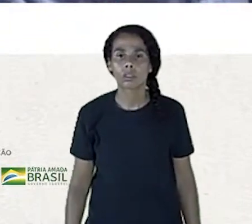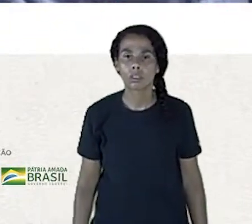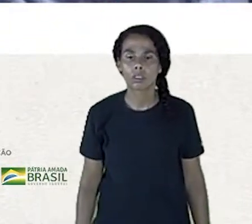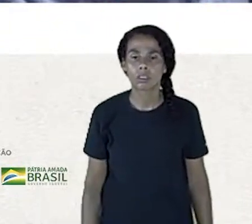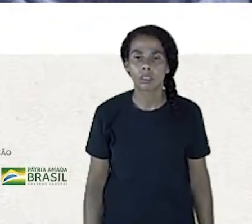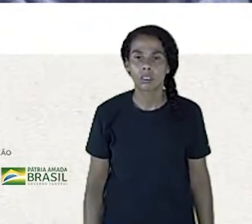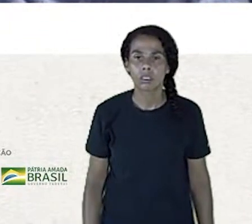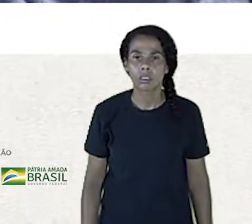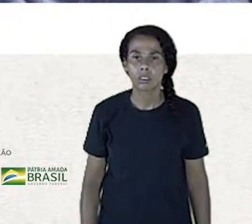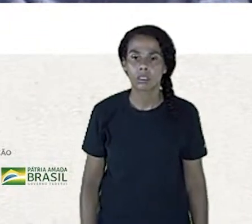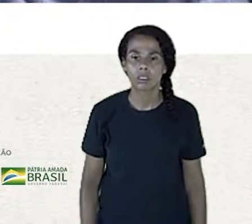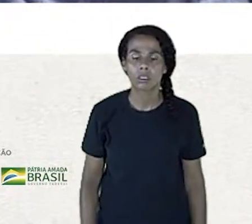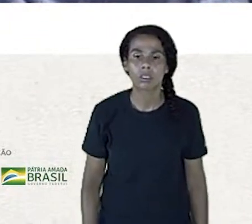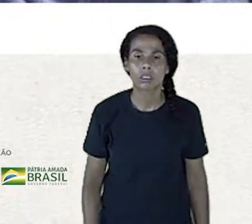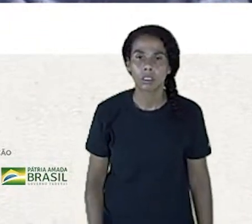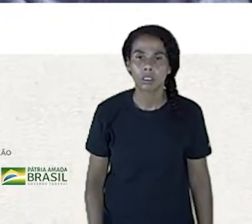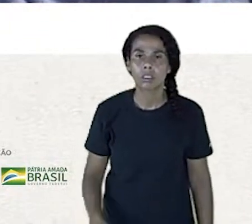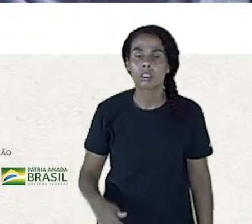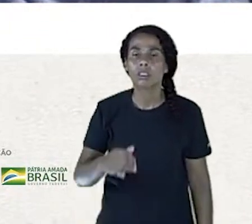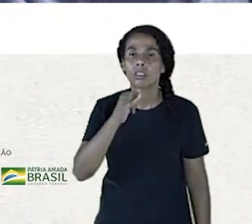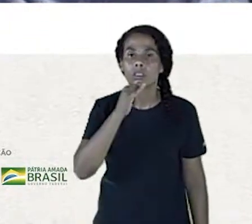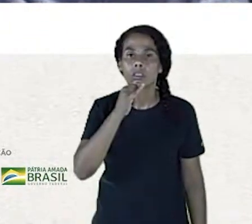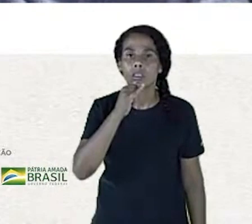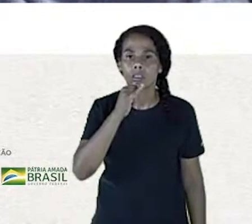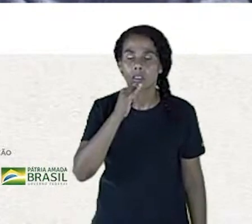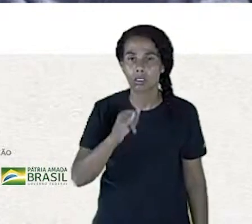obriga a